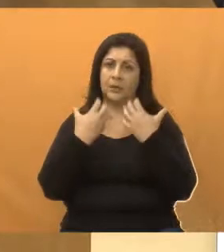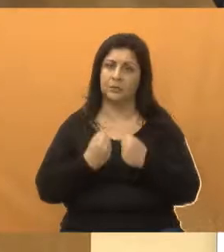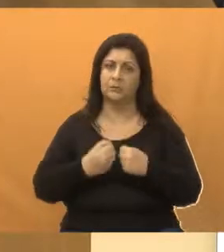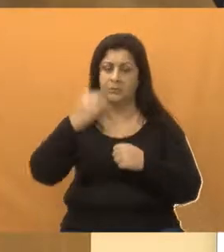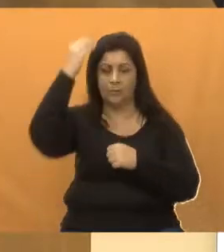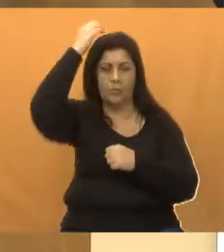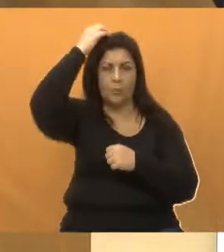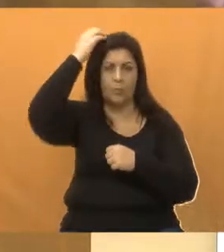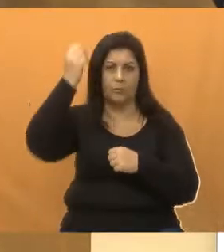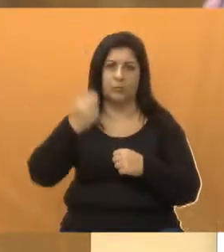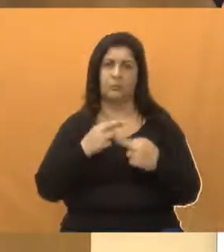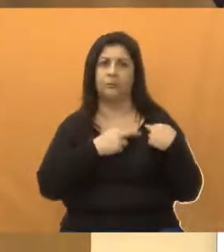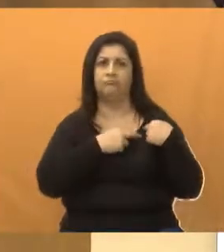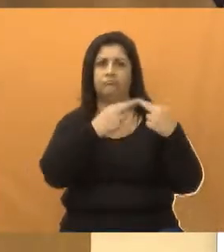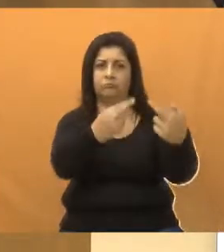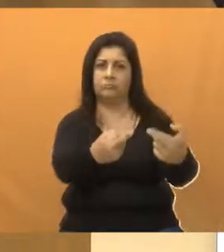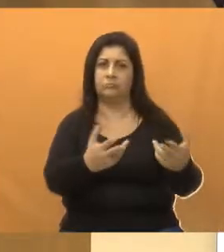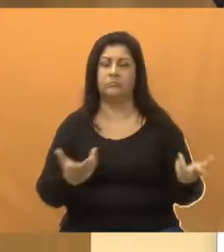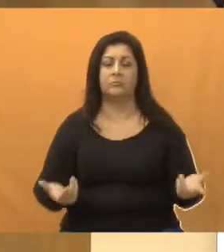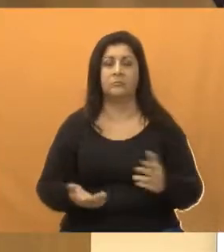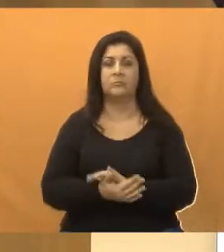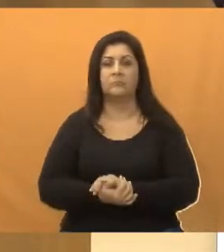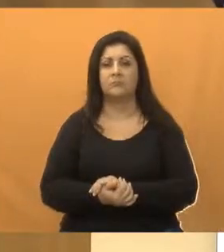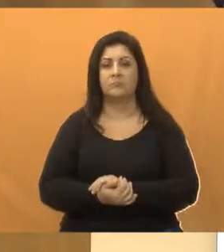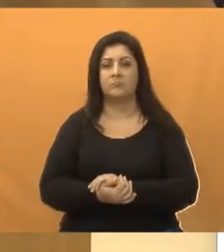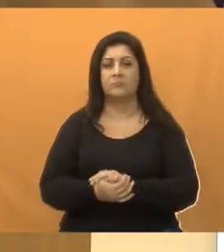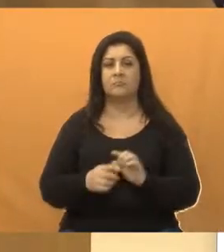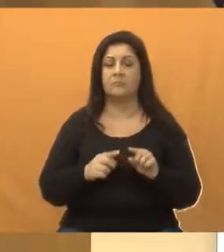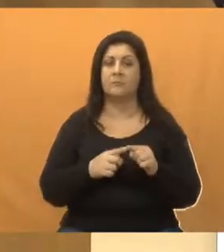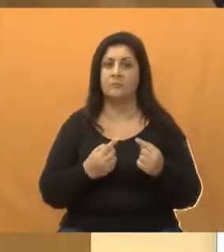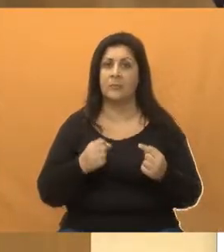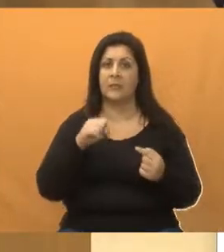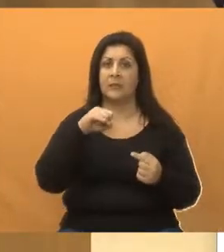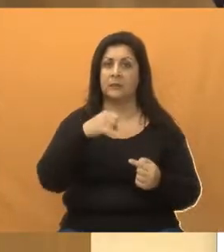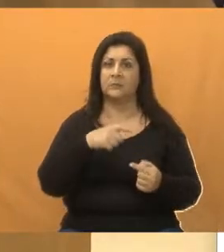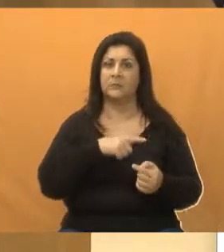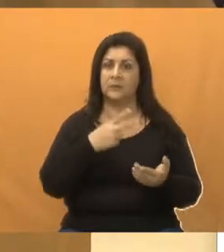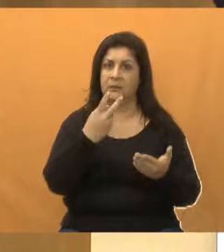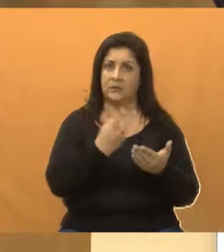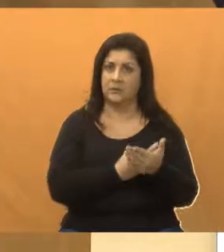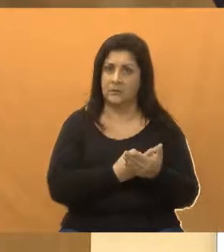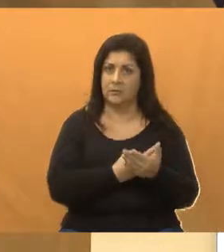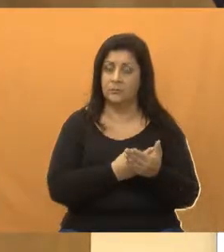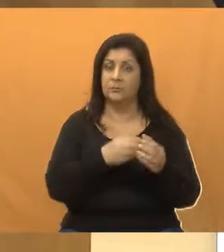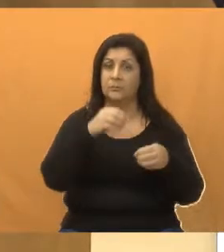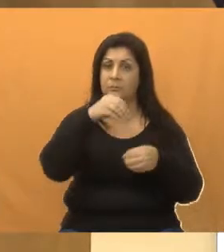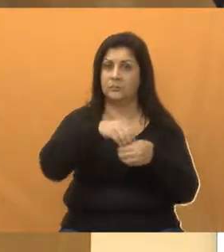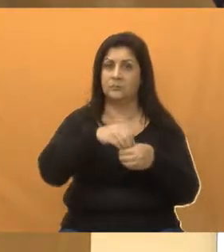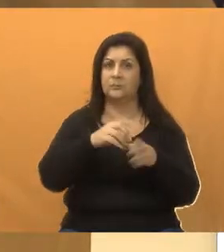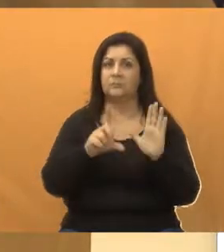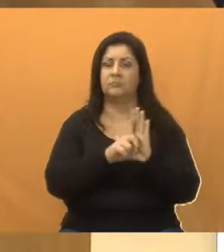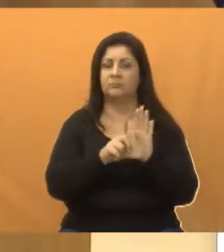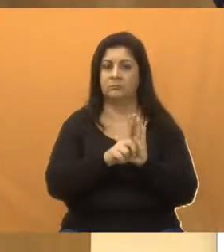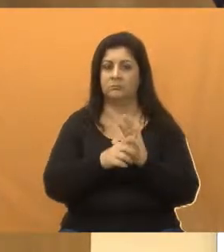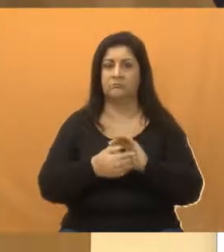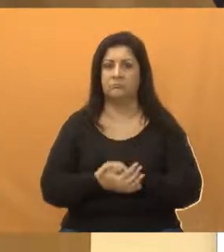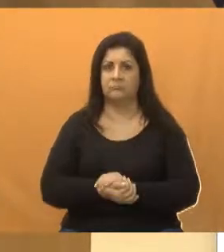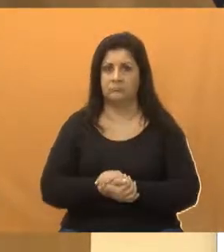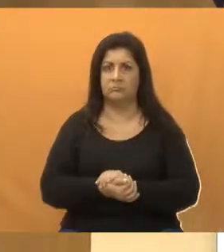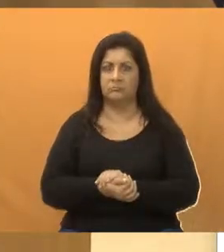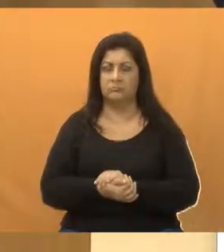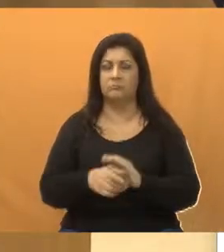responsabilidade. Mas é como eu disse, nós corrigimos um erro que estava na lei. A lei tinha um